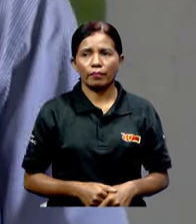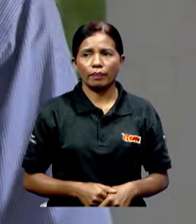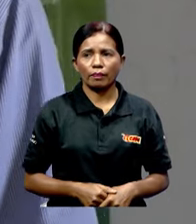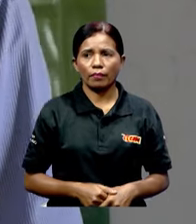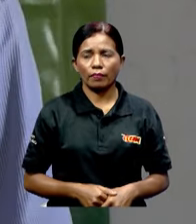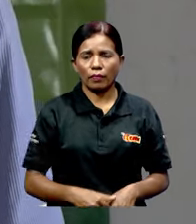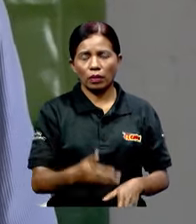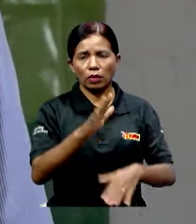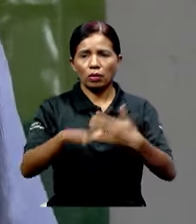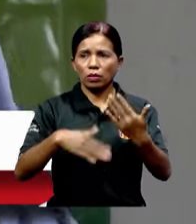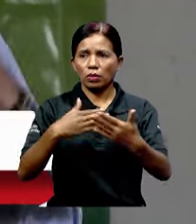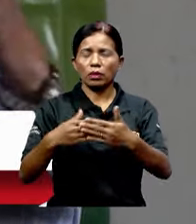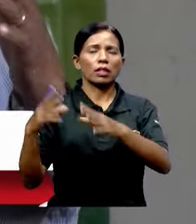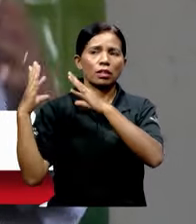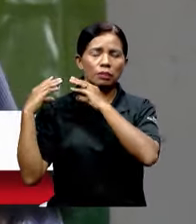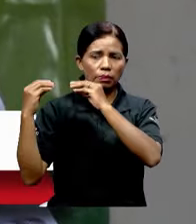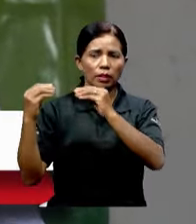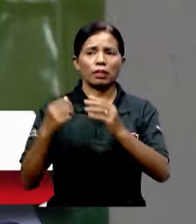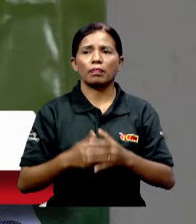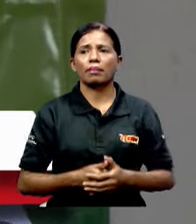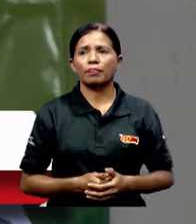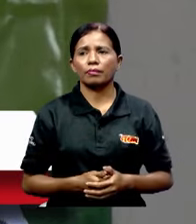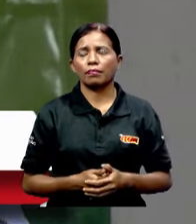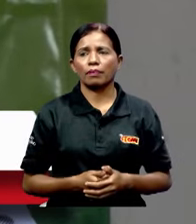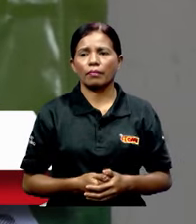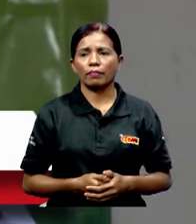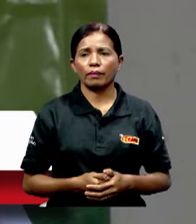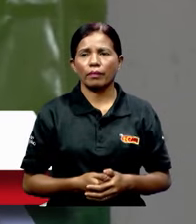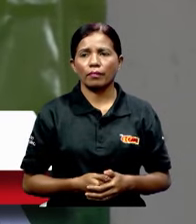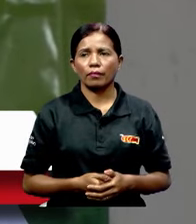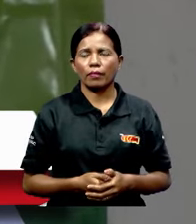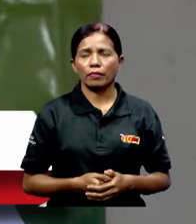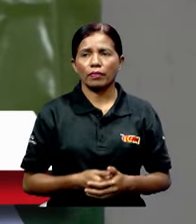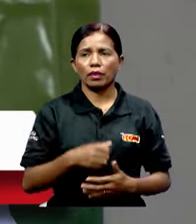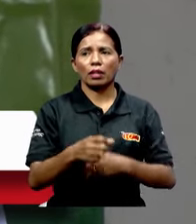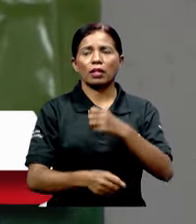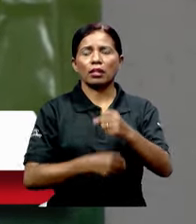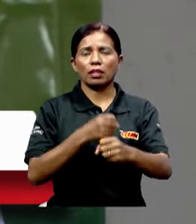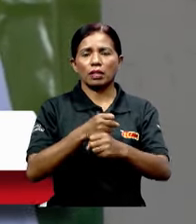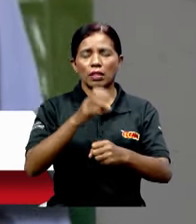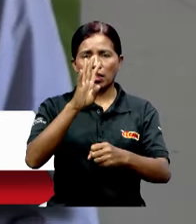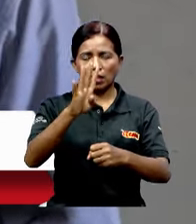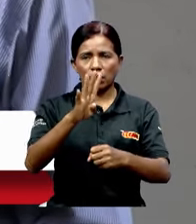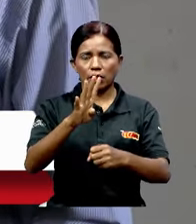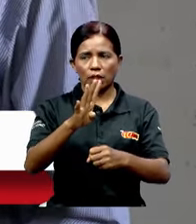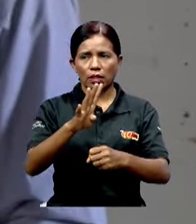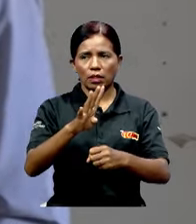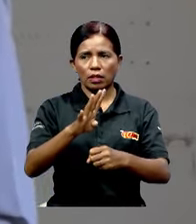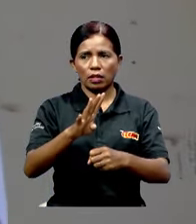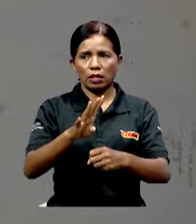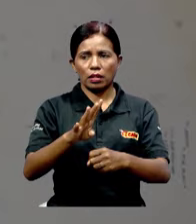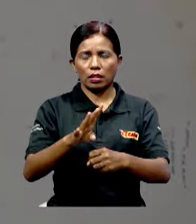espera cada ia mandato tinha na mai